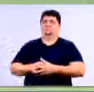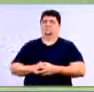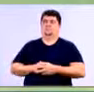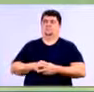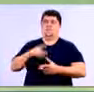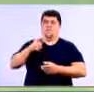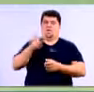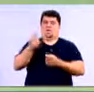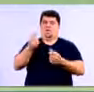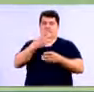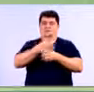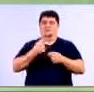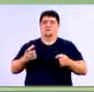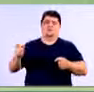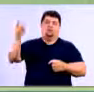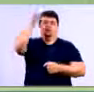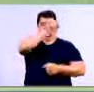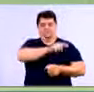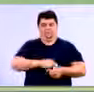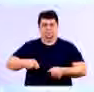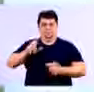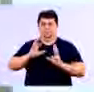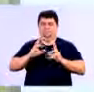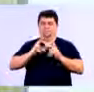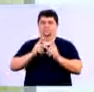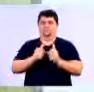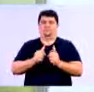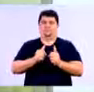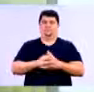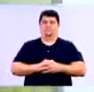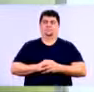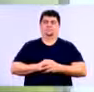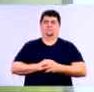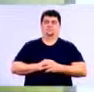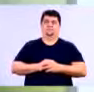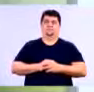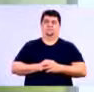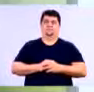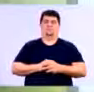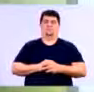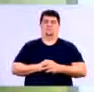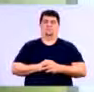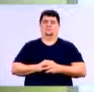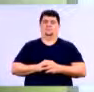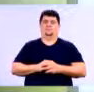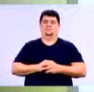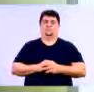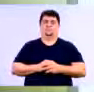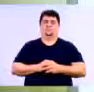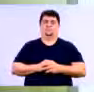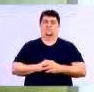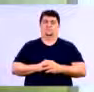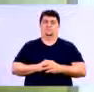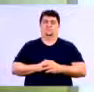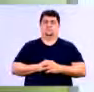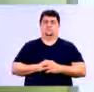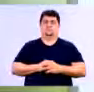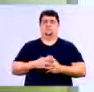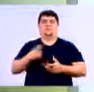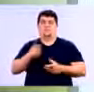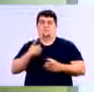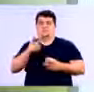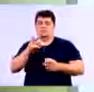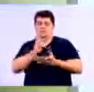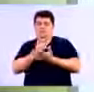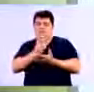as pessoas fomentam, depositam os recursos financeiros no banco. As empresas, quando precisam, emprestam do banco, depois elas pagam para o banco